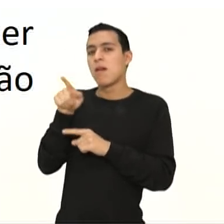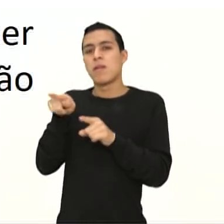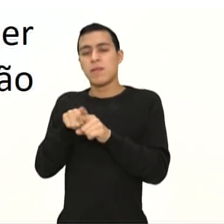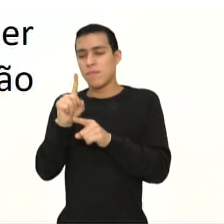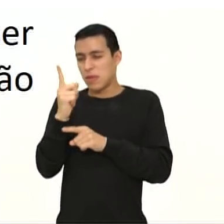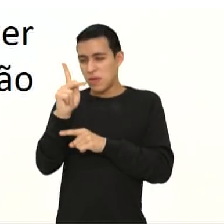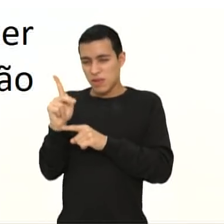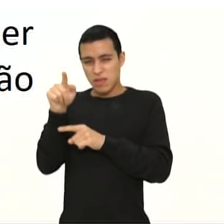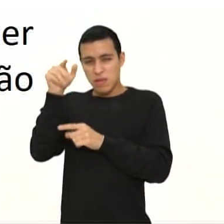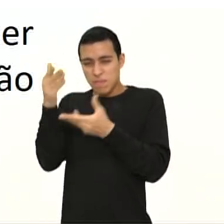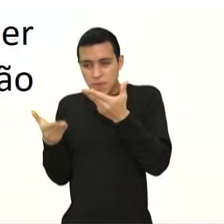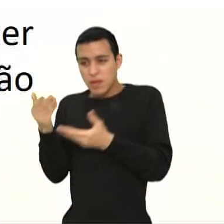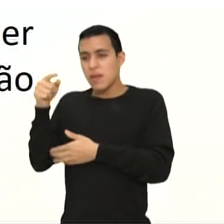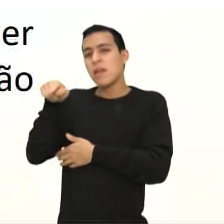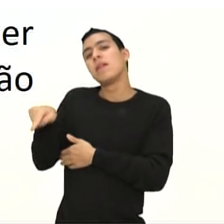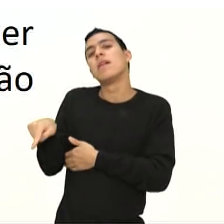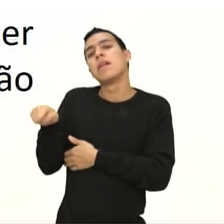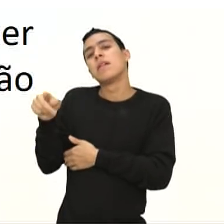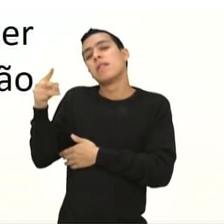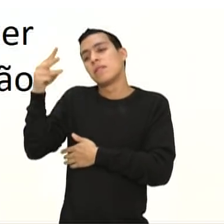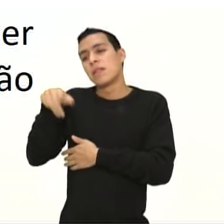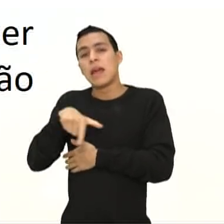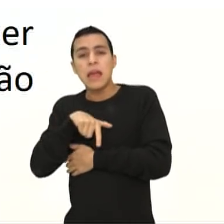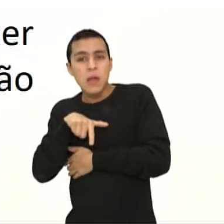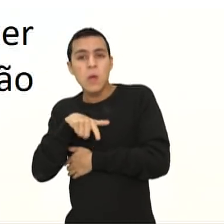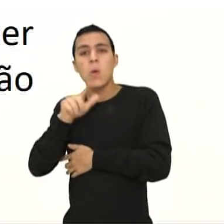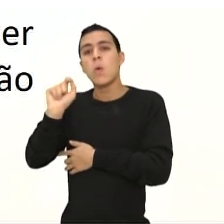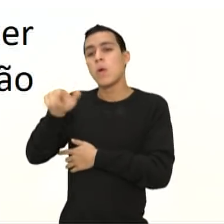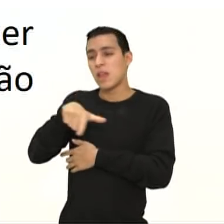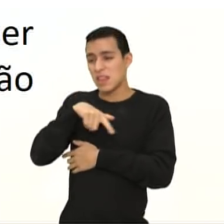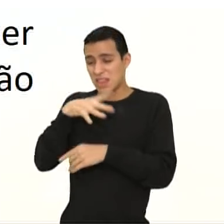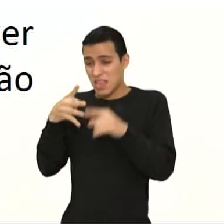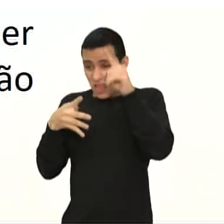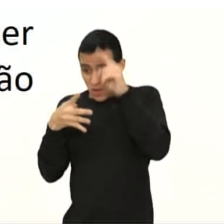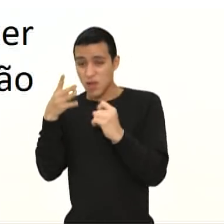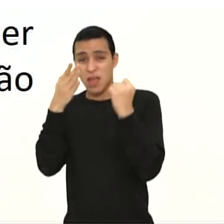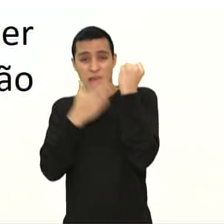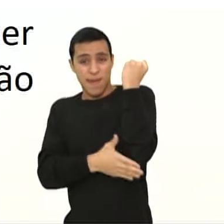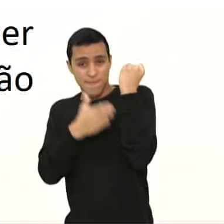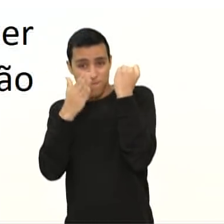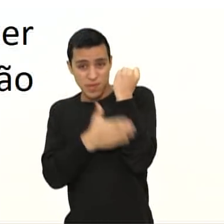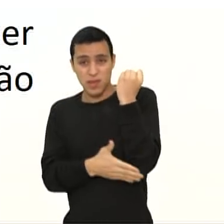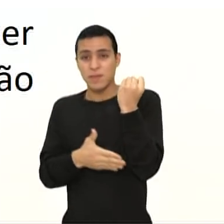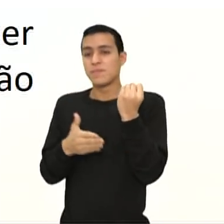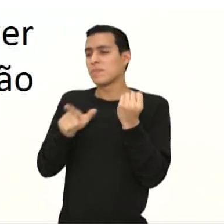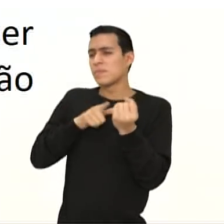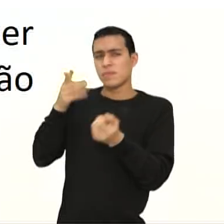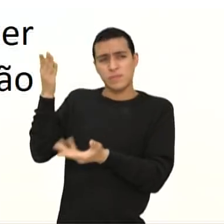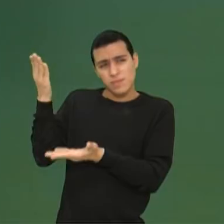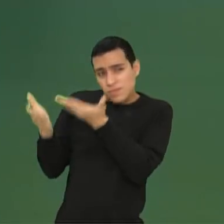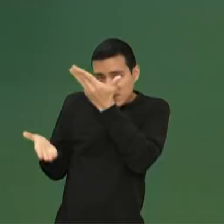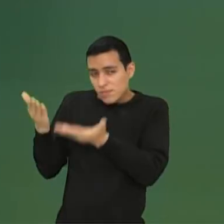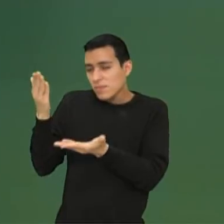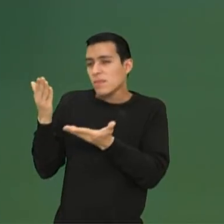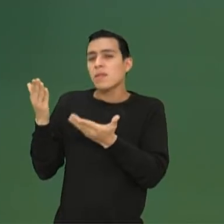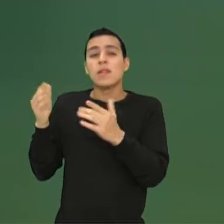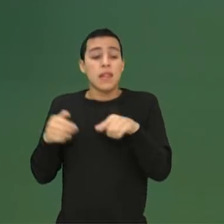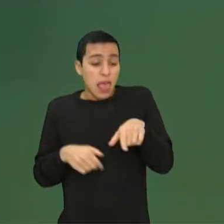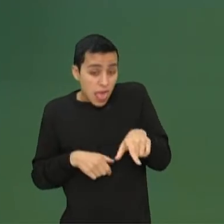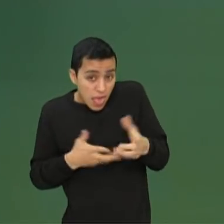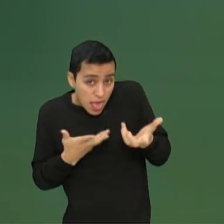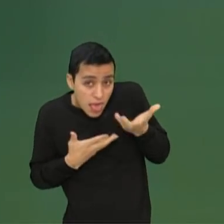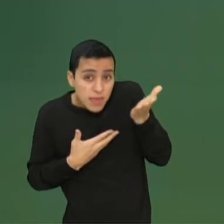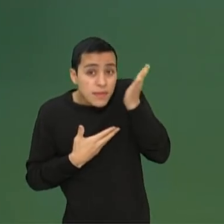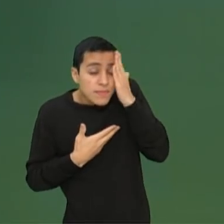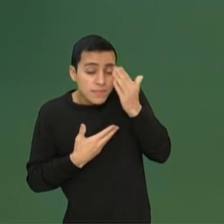quilo. E na balança 3 eu tenho 4 abacaxis e está equilibrado. Ele quer saber